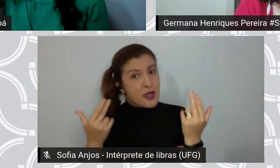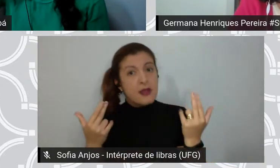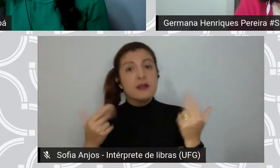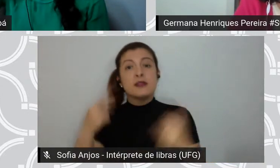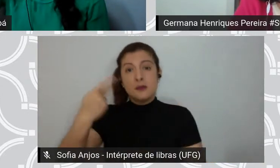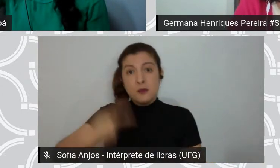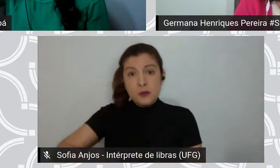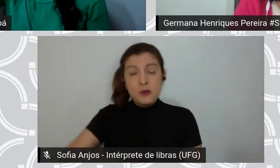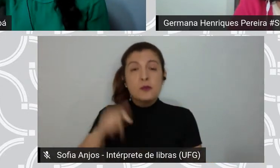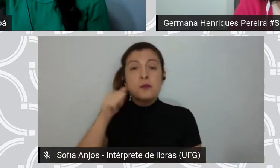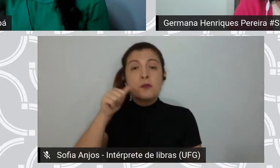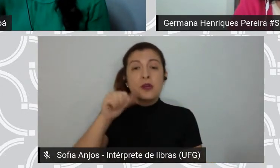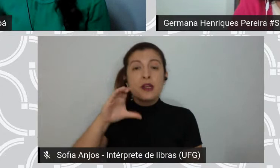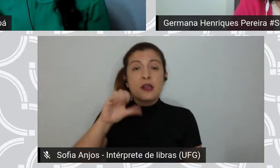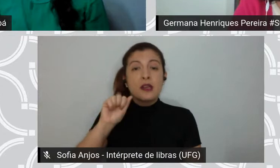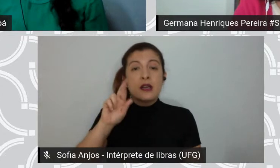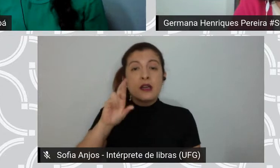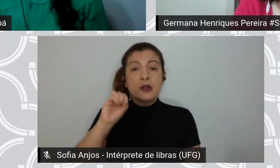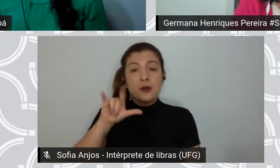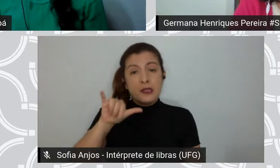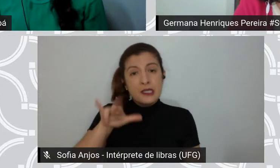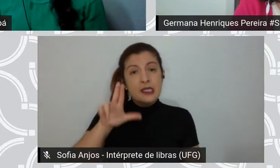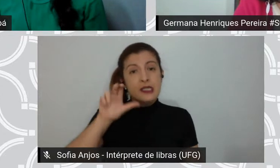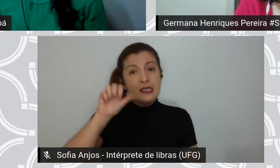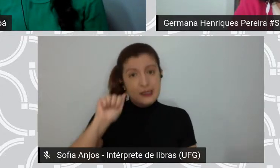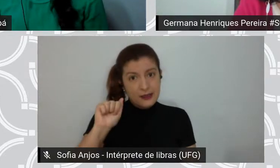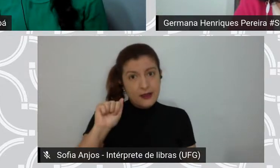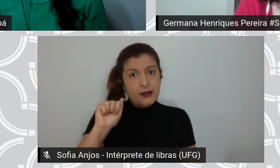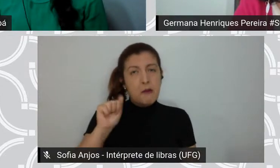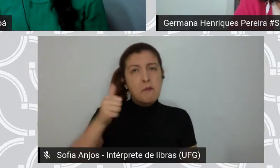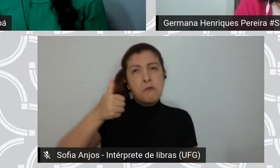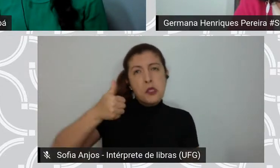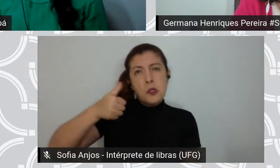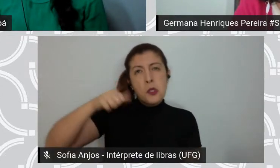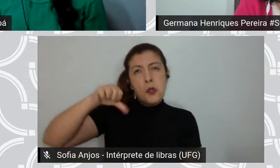ventre livre, ela é de 1914.